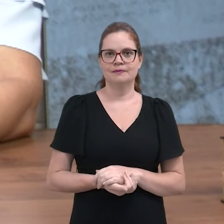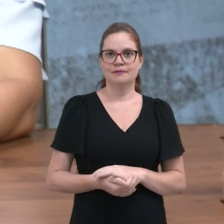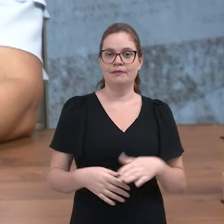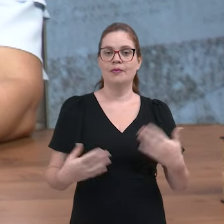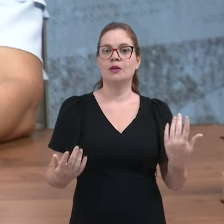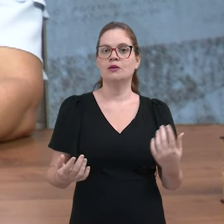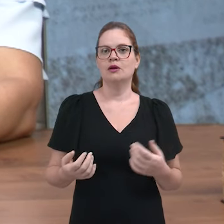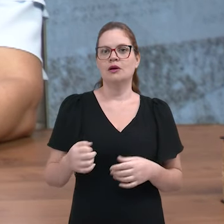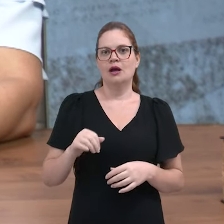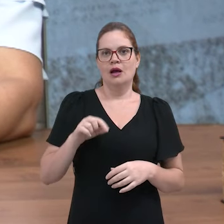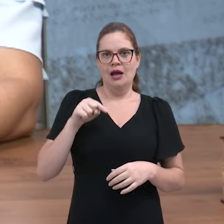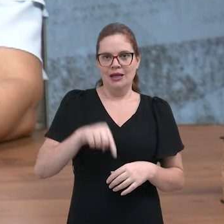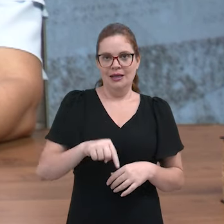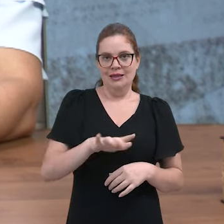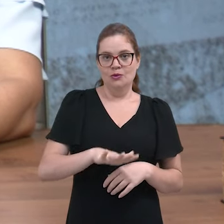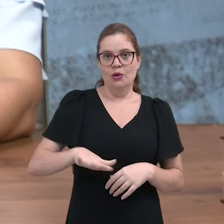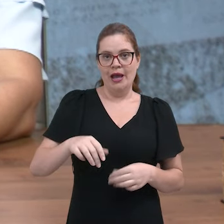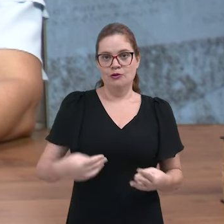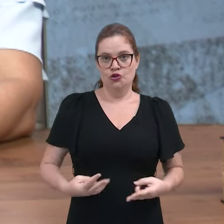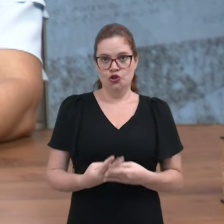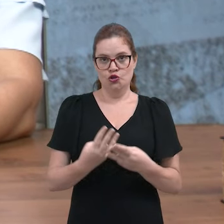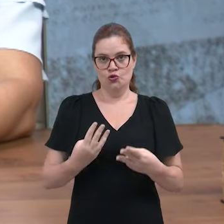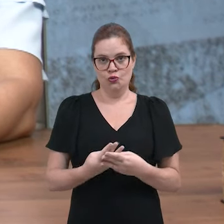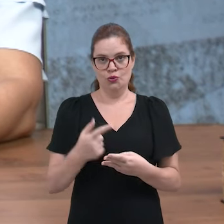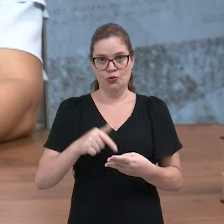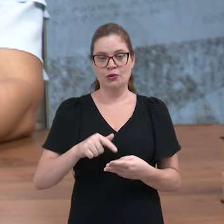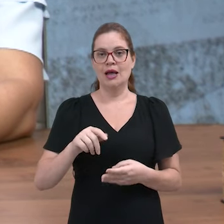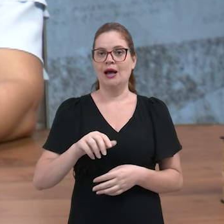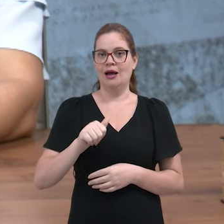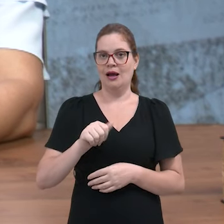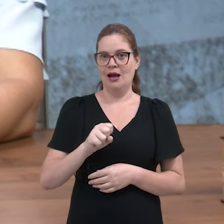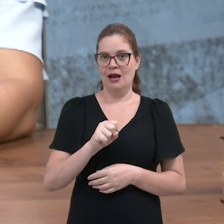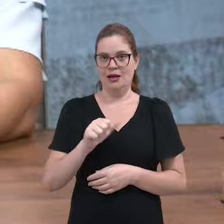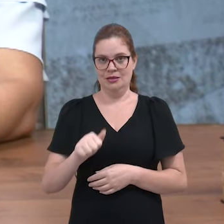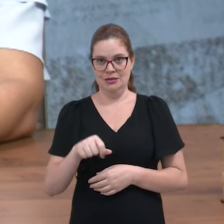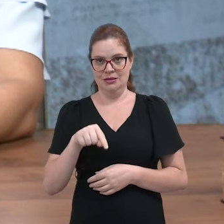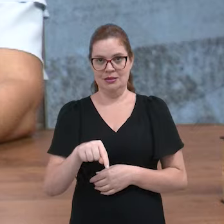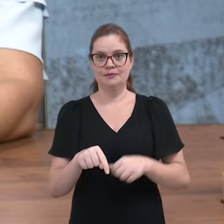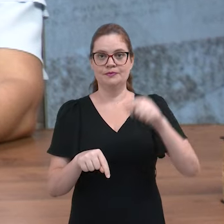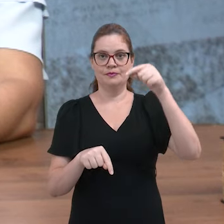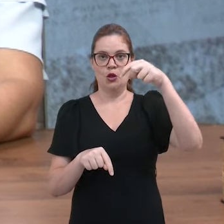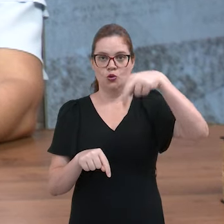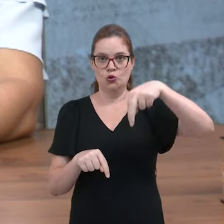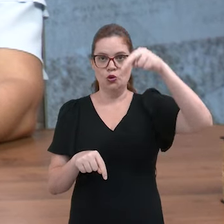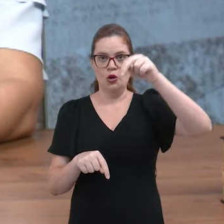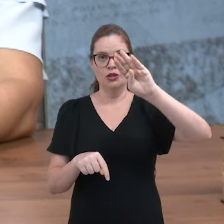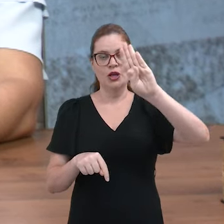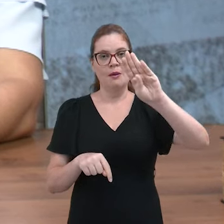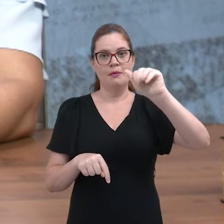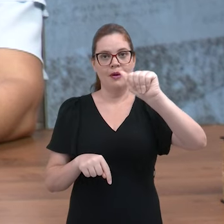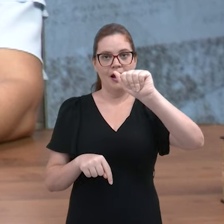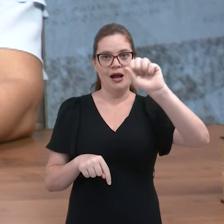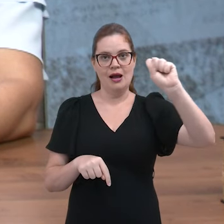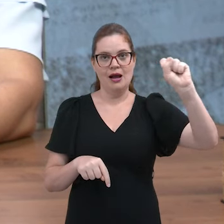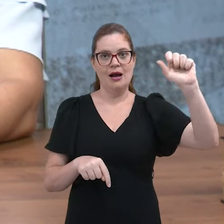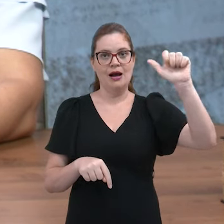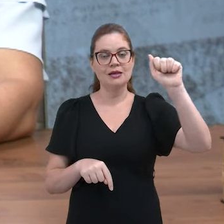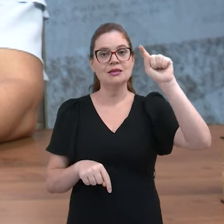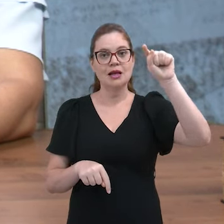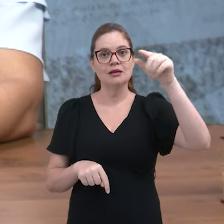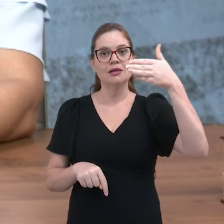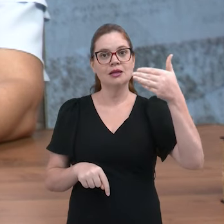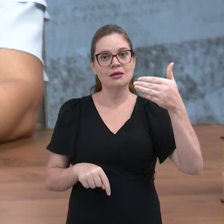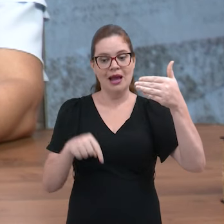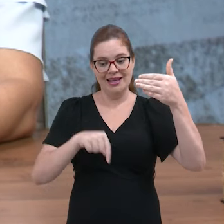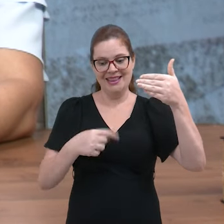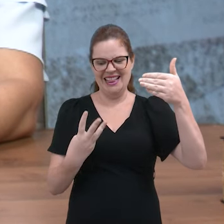ano 3º de Asa, rei de Judá, Baasa, filho de Aías,